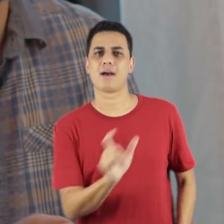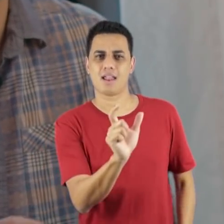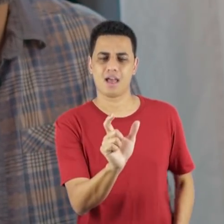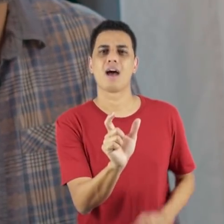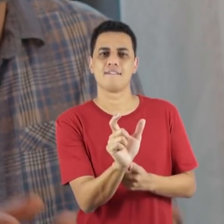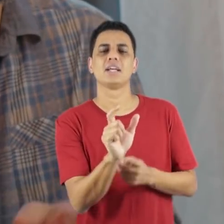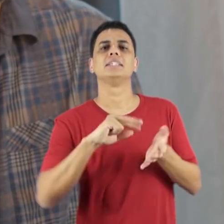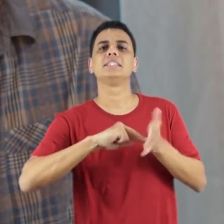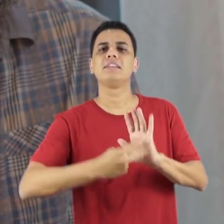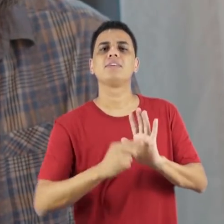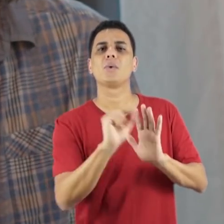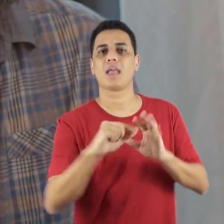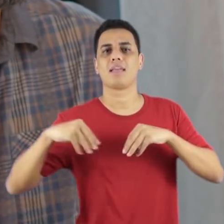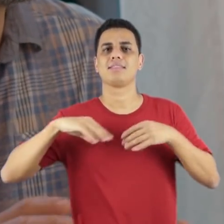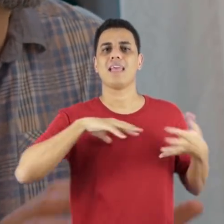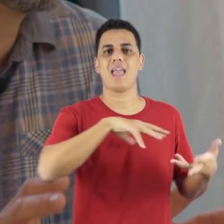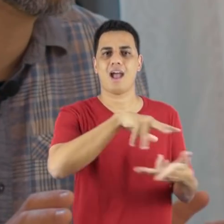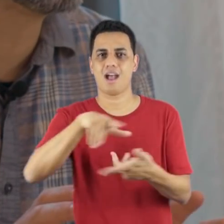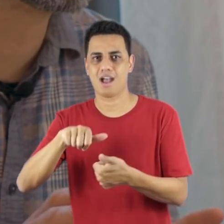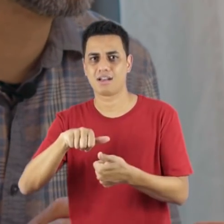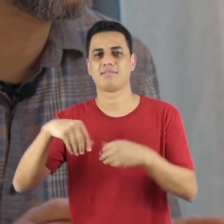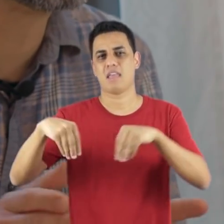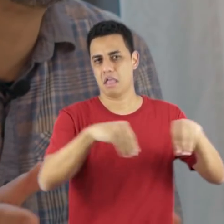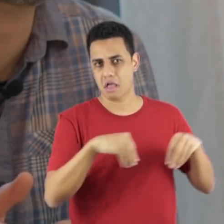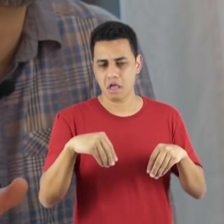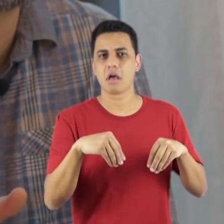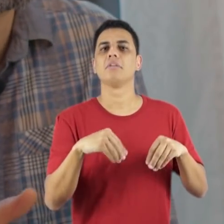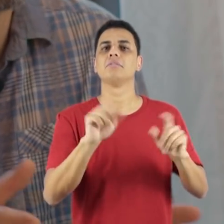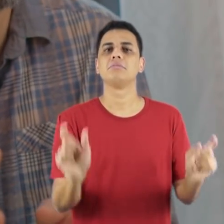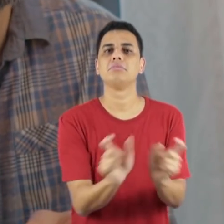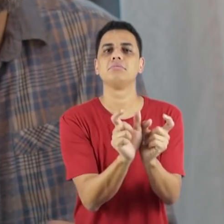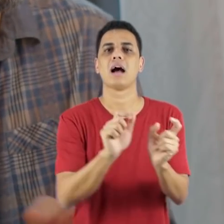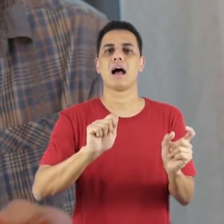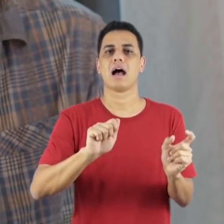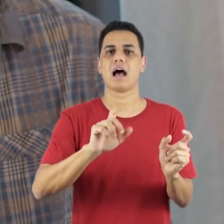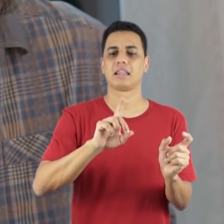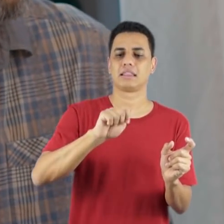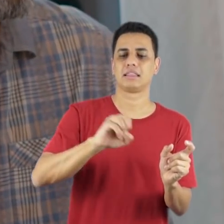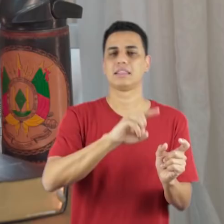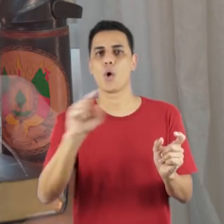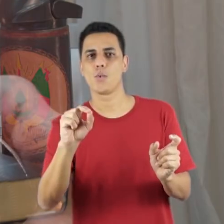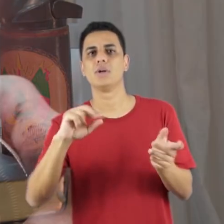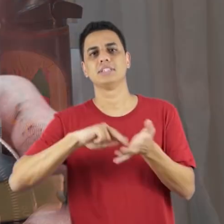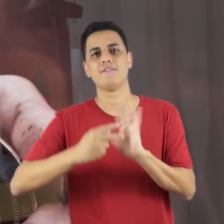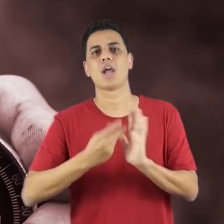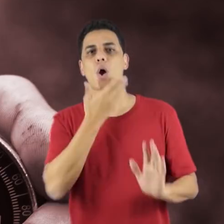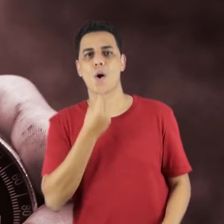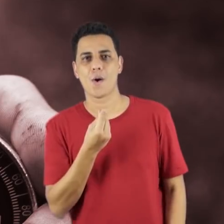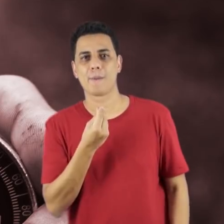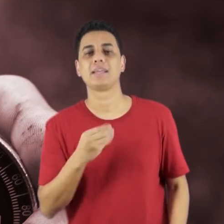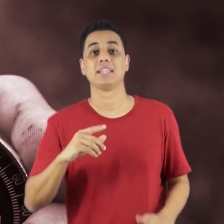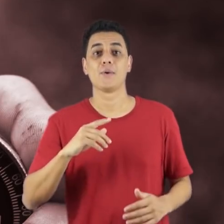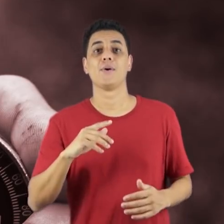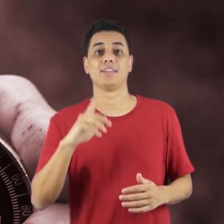termo Adama, que significa terra, formar um jogo de palavras com Adam, ou Adam, que significa homem. Então o Senhor Deus